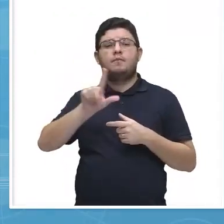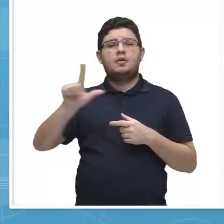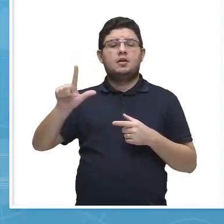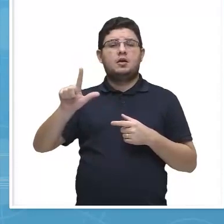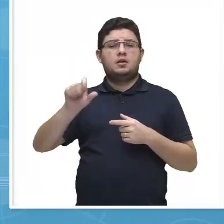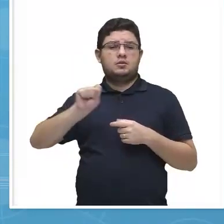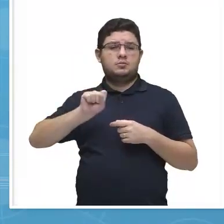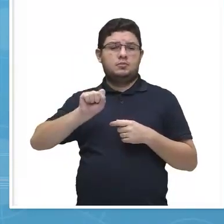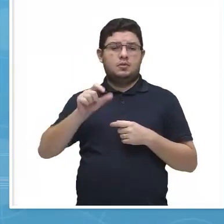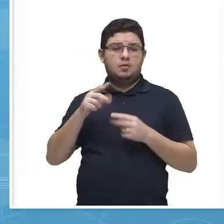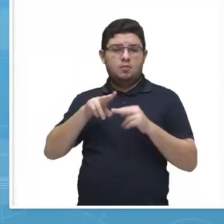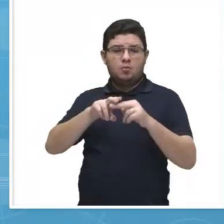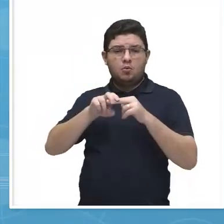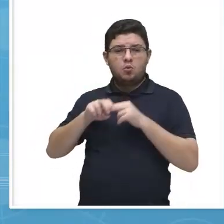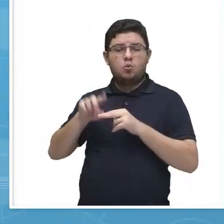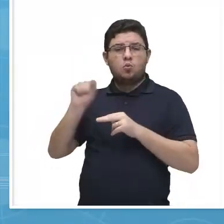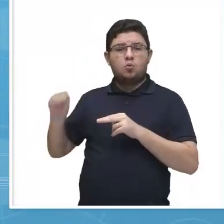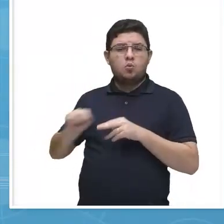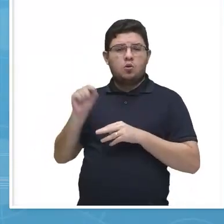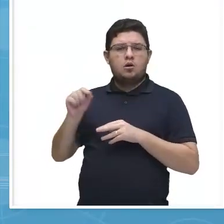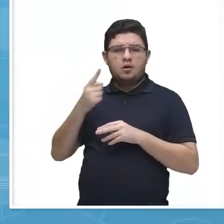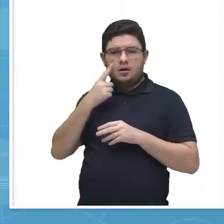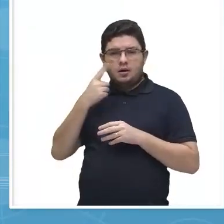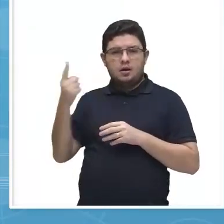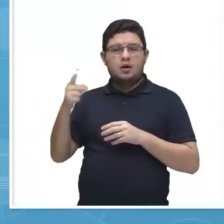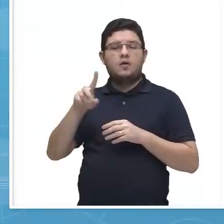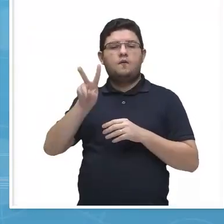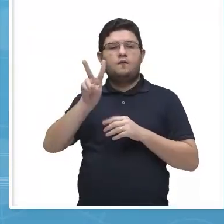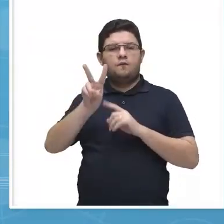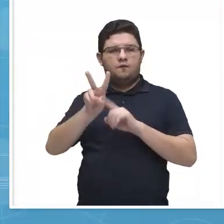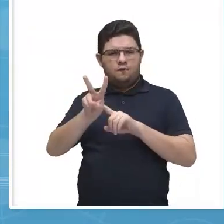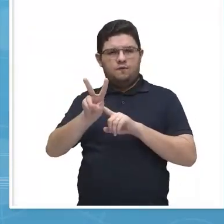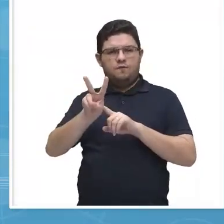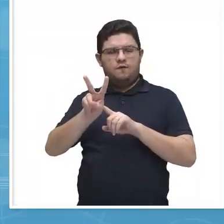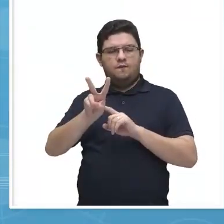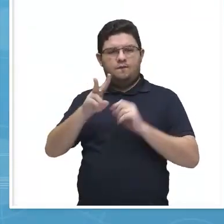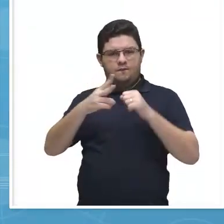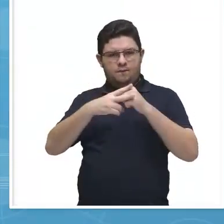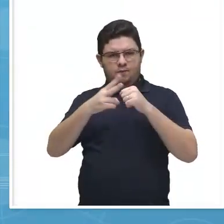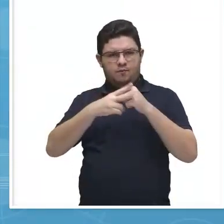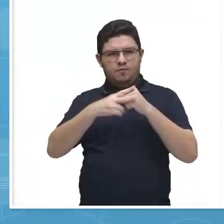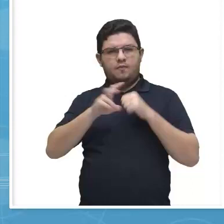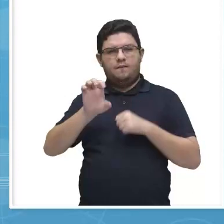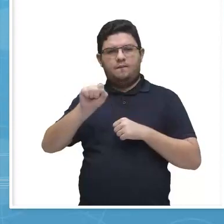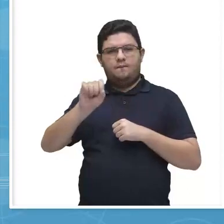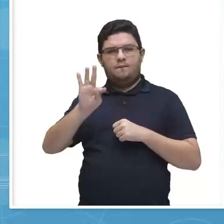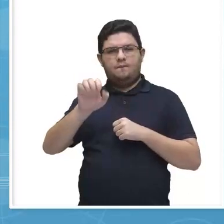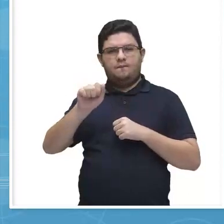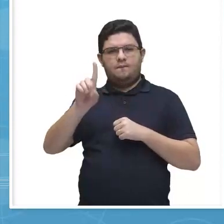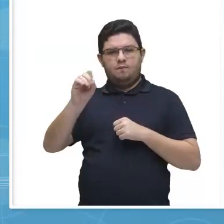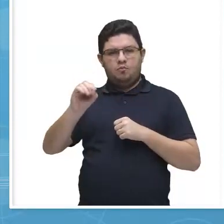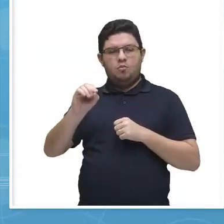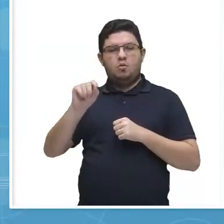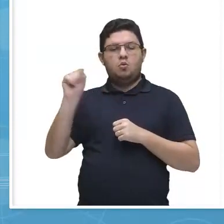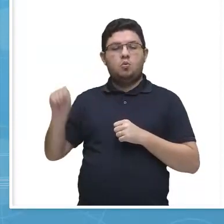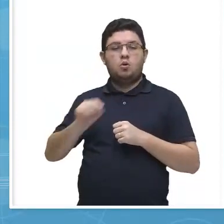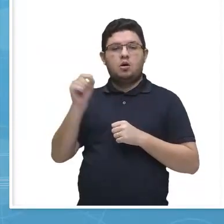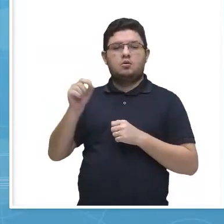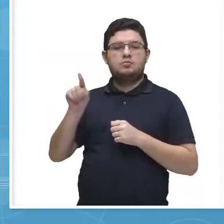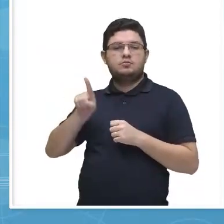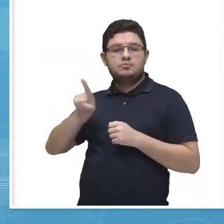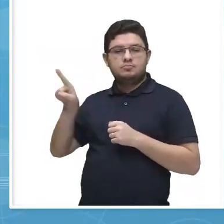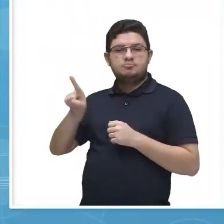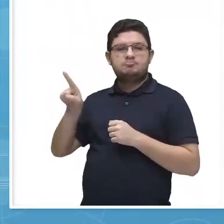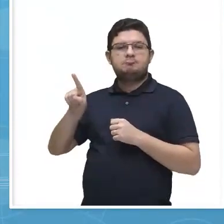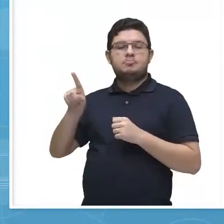porque é um verbo de estado, indica um atributo, uma condição, vamos dizer assim, do sujeito. A casa é